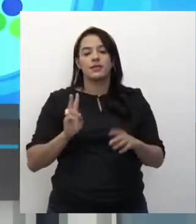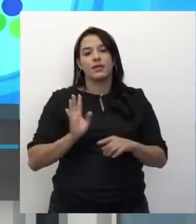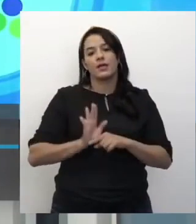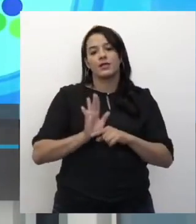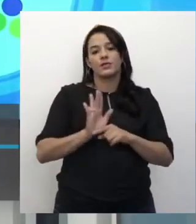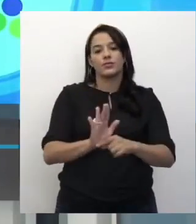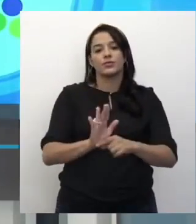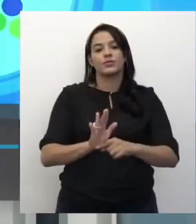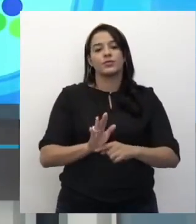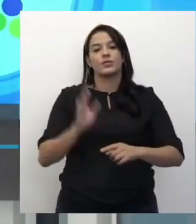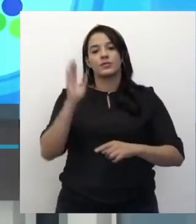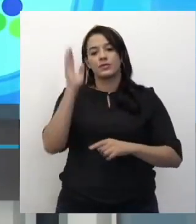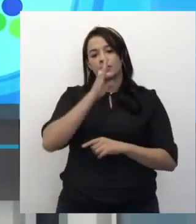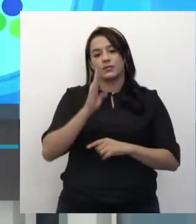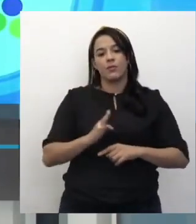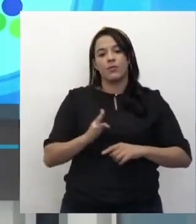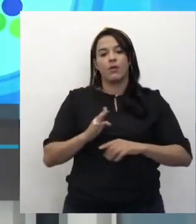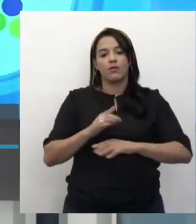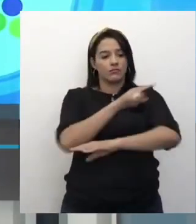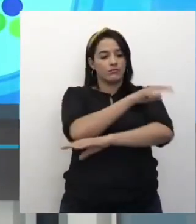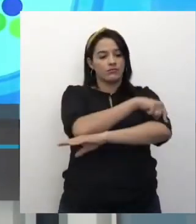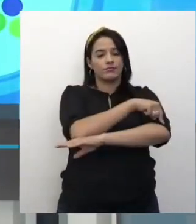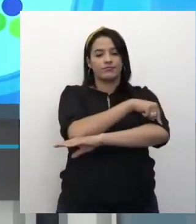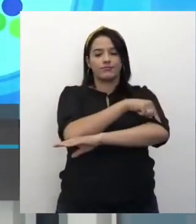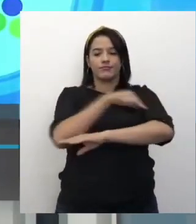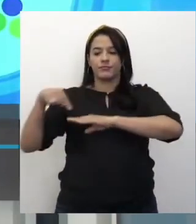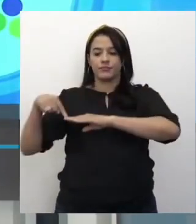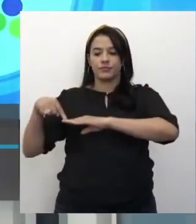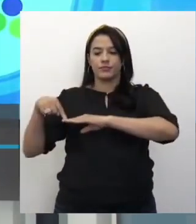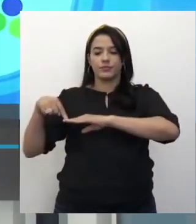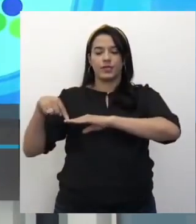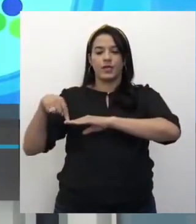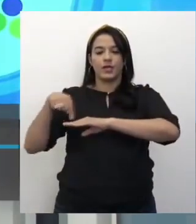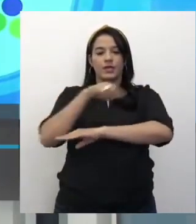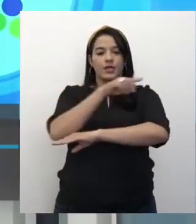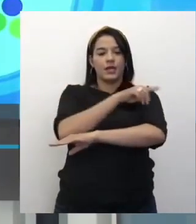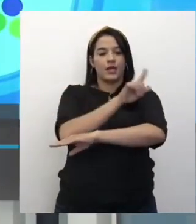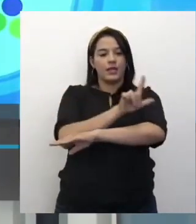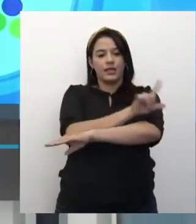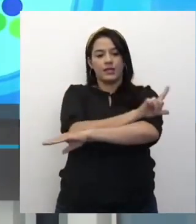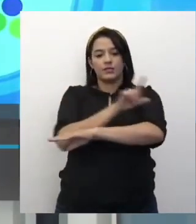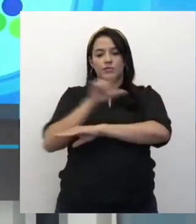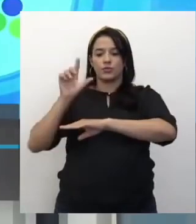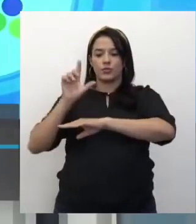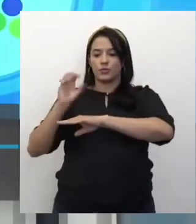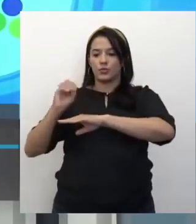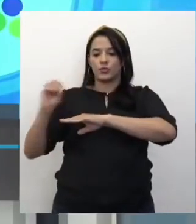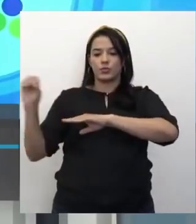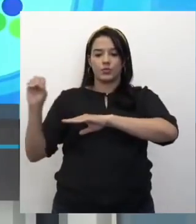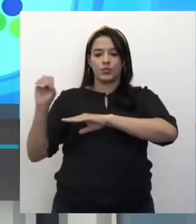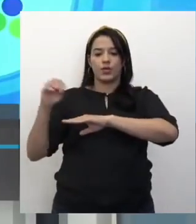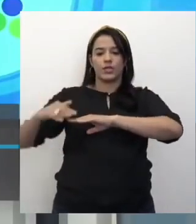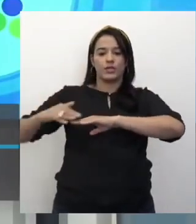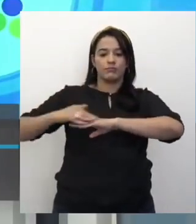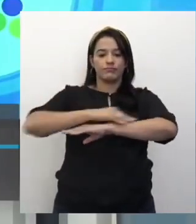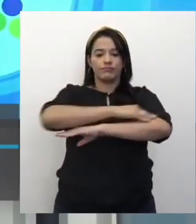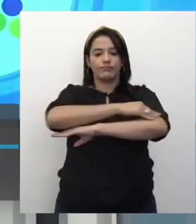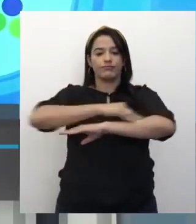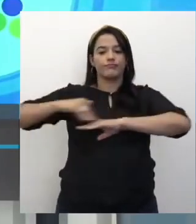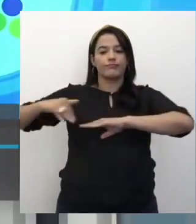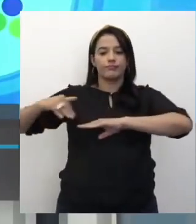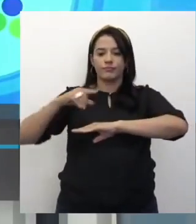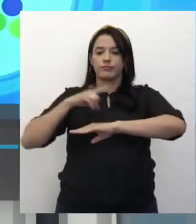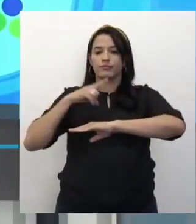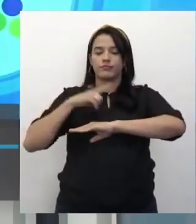ajuda, né, São Paulo de certa maneira com a sua locomoção, porque ele liga a Zona Oeste com a Zona Leste, apesar dos seus problemas. Então também tem